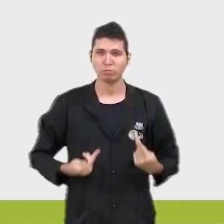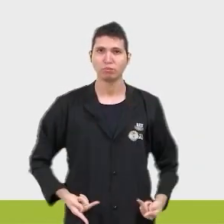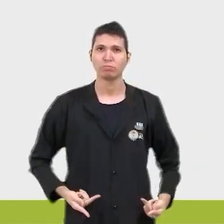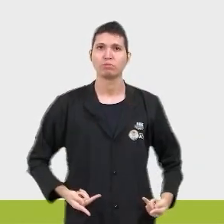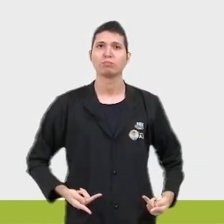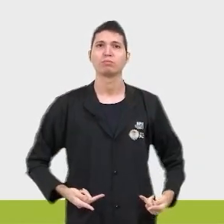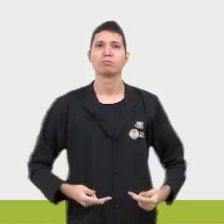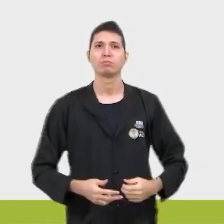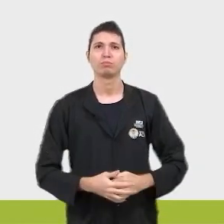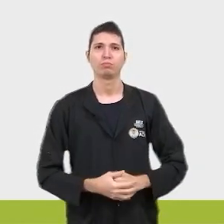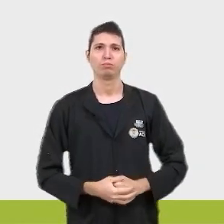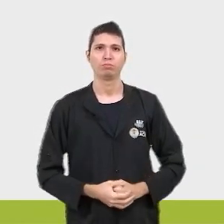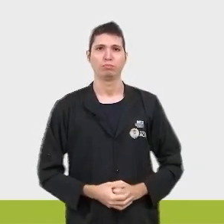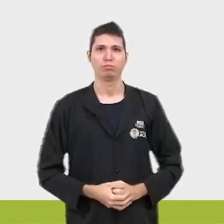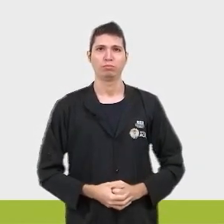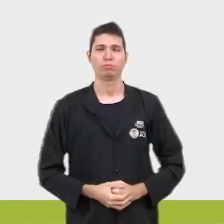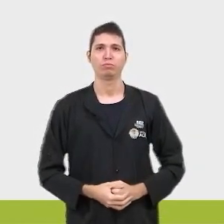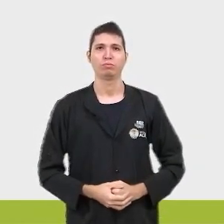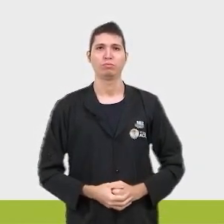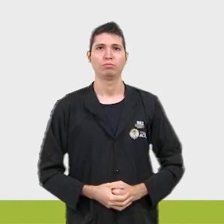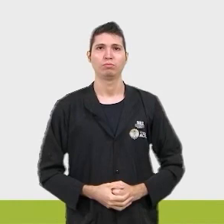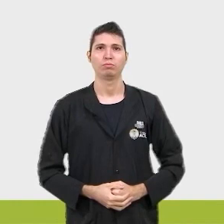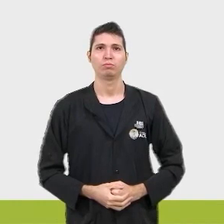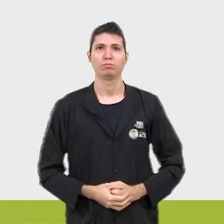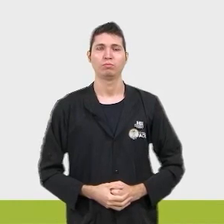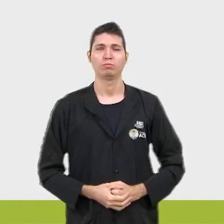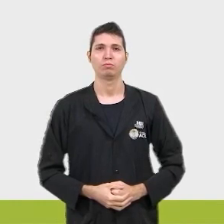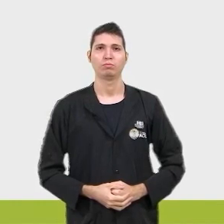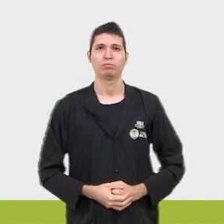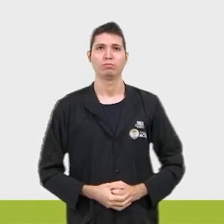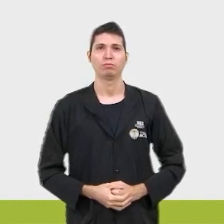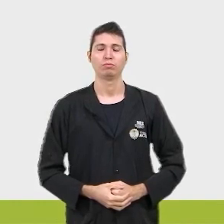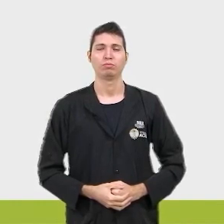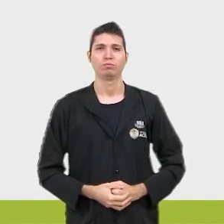pela humanidade. O que é que pode provocar